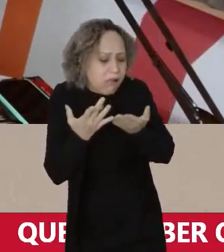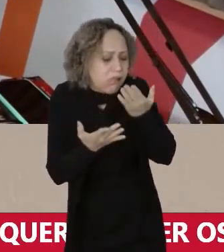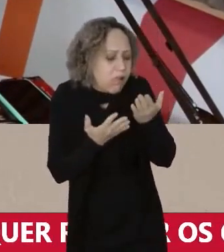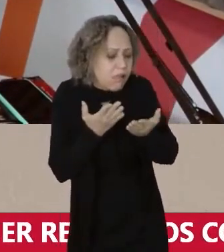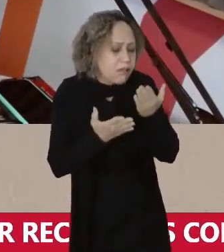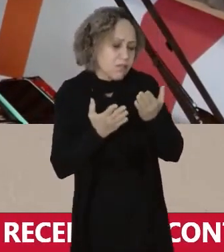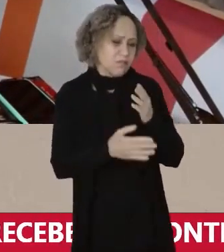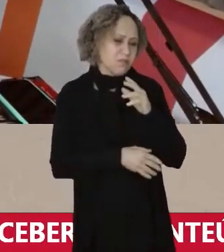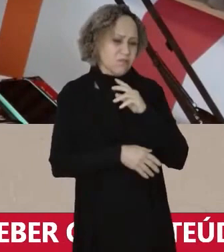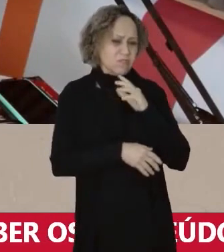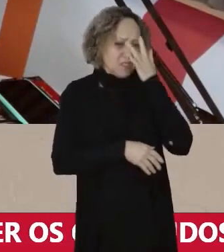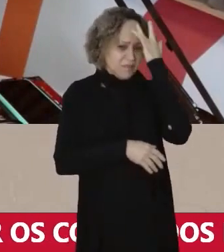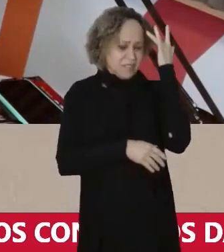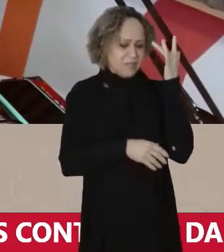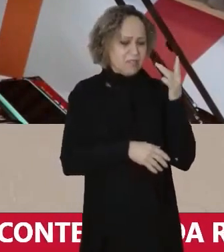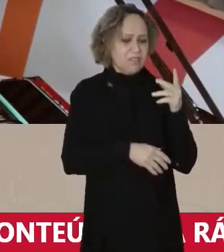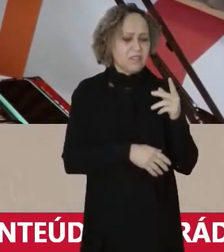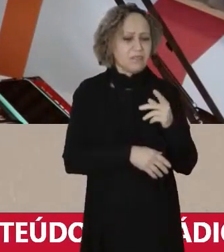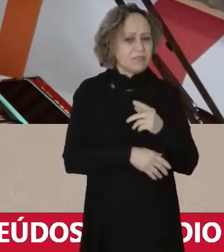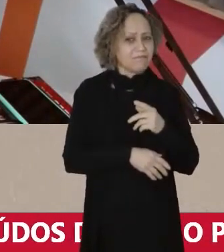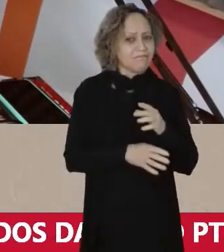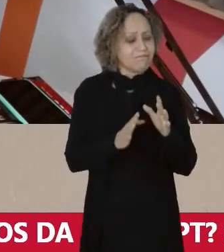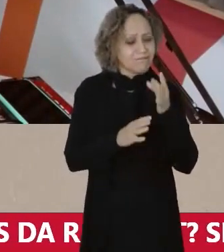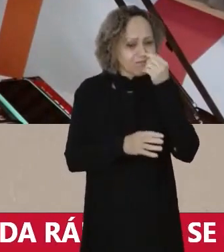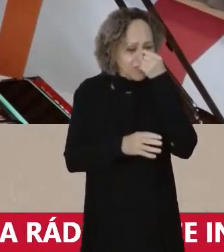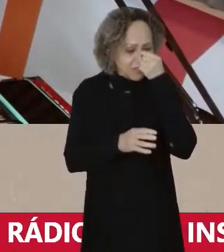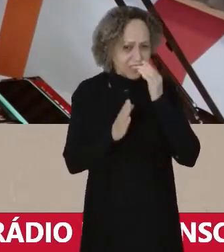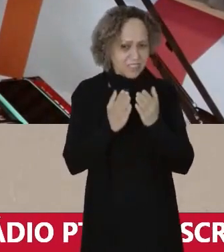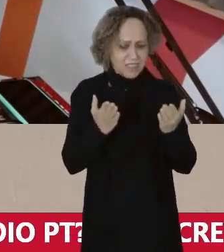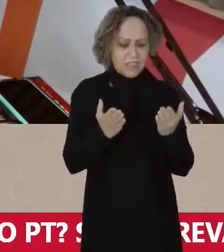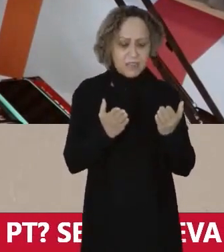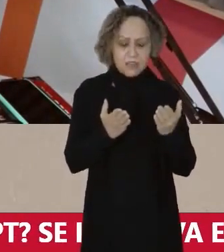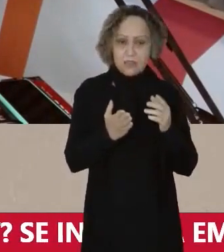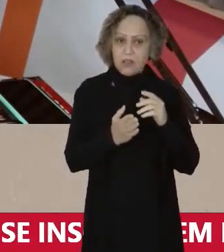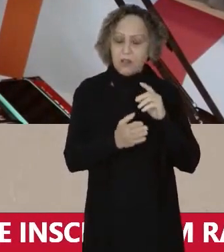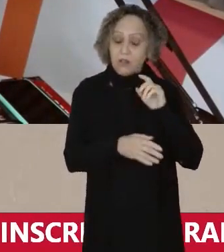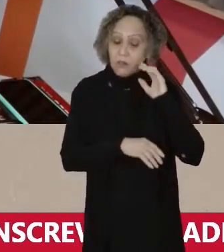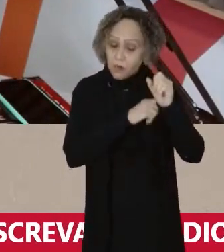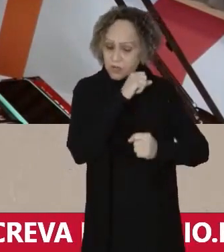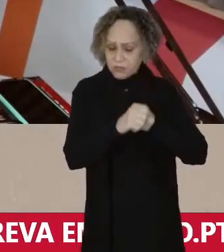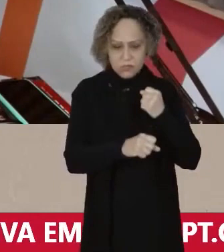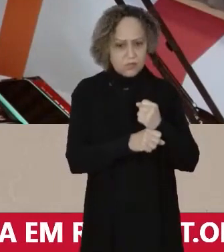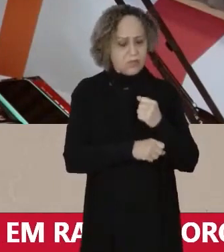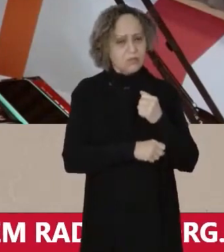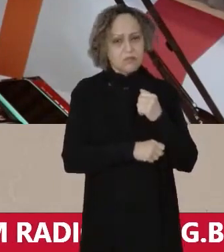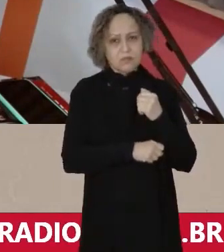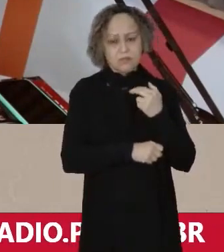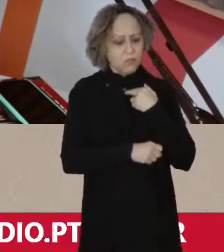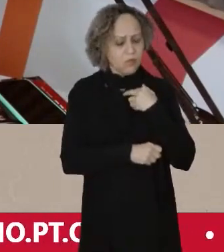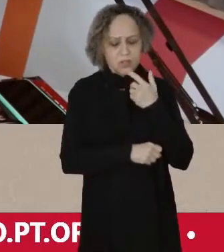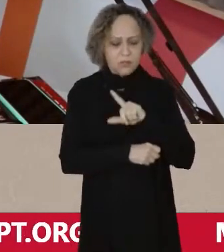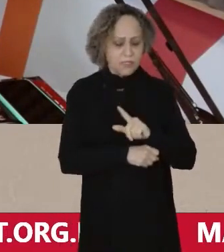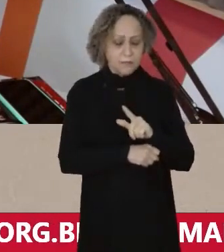com aquelas condições que não devem se repetir para os próximos anos. Estamos com essa esperança do presidente Lula, graças a Deus lidera as